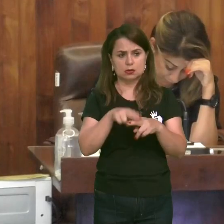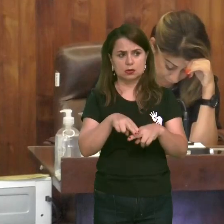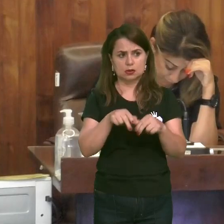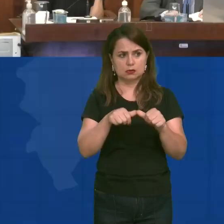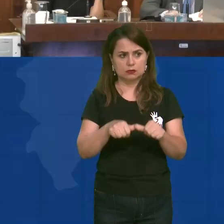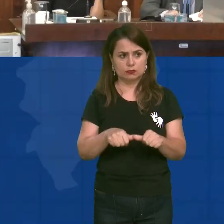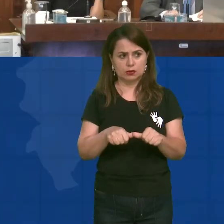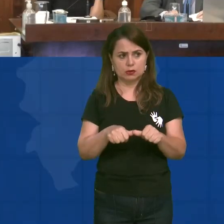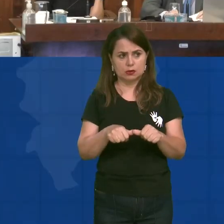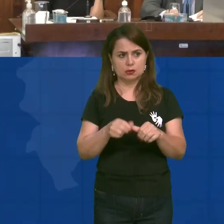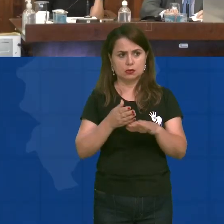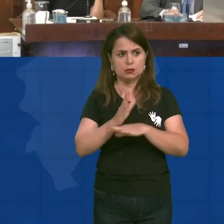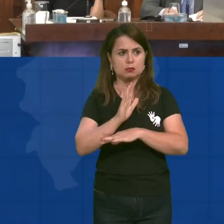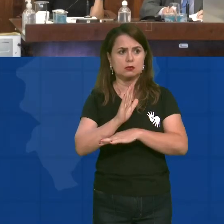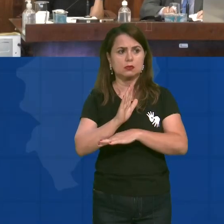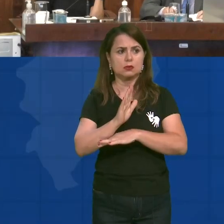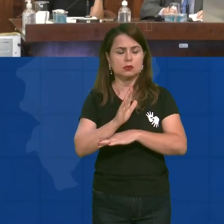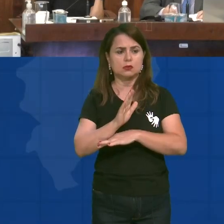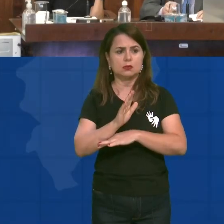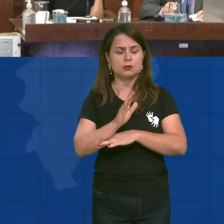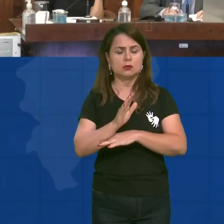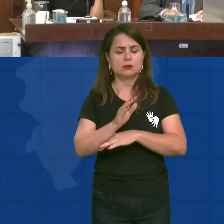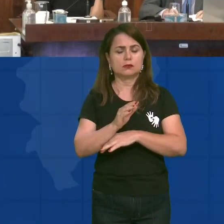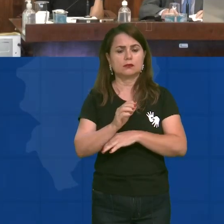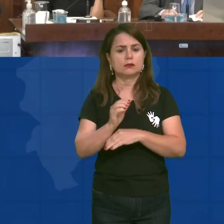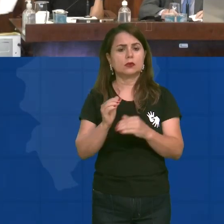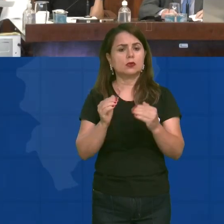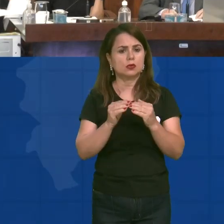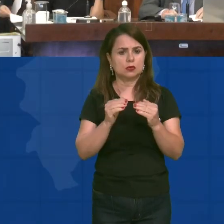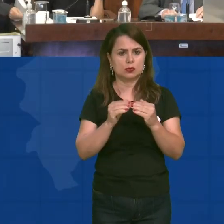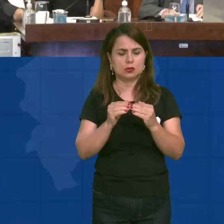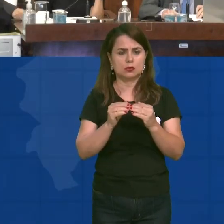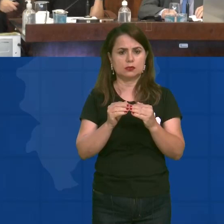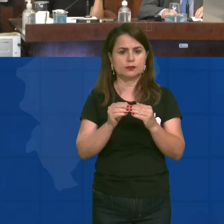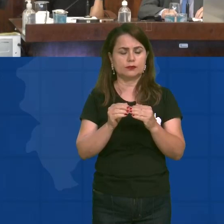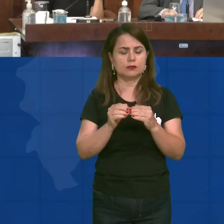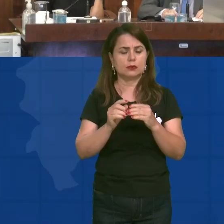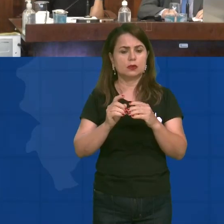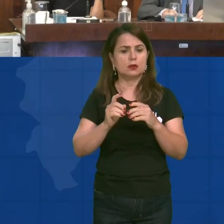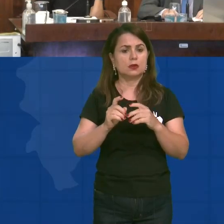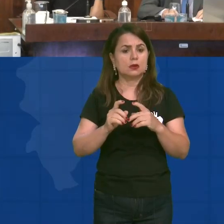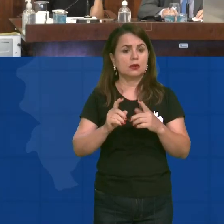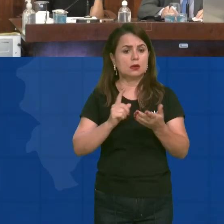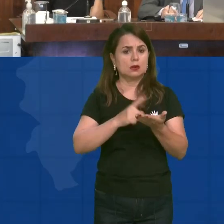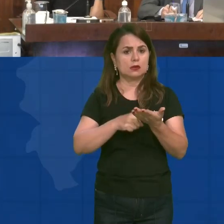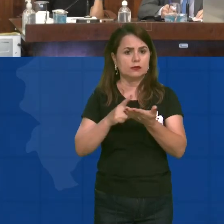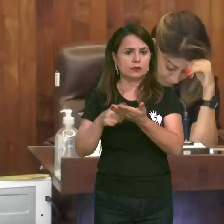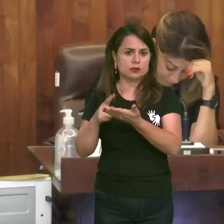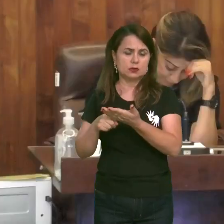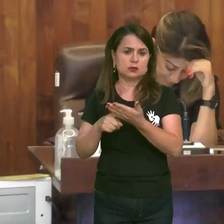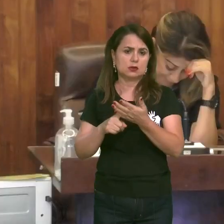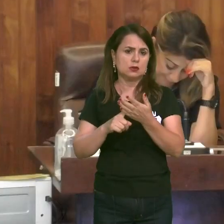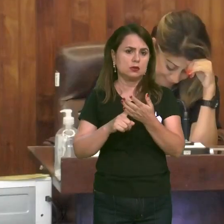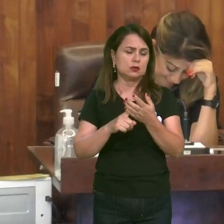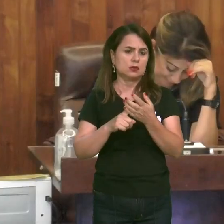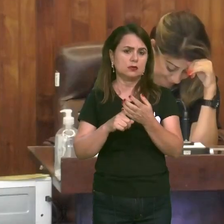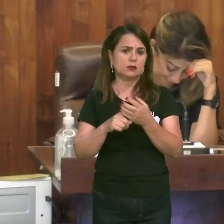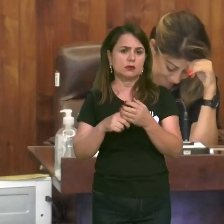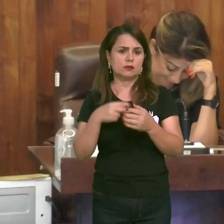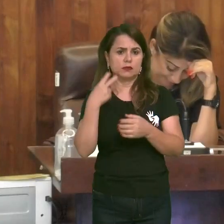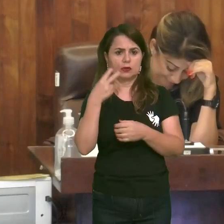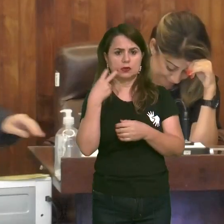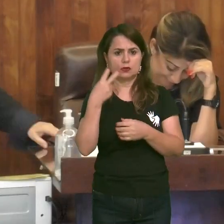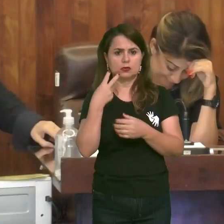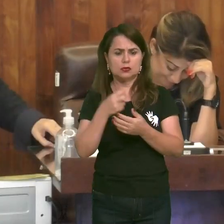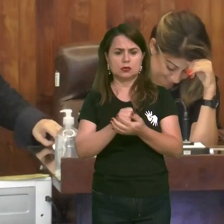permanece como se encontram aprovado assim será feito fico convocado o senhor vereadores para realização de uma sessão extraordinária logo após